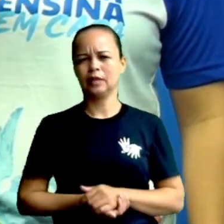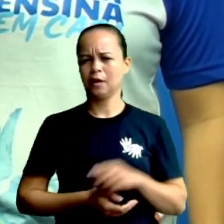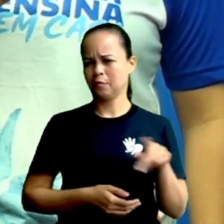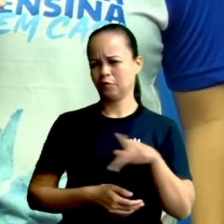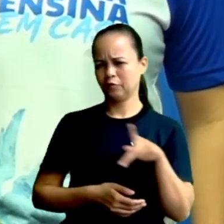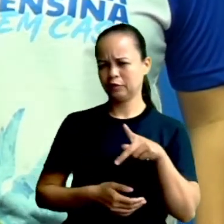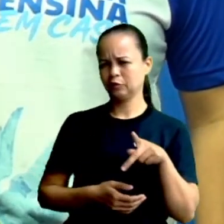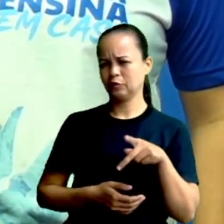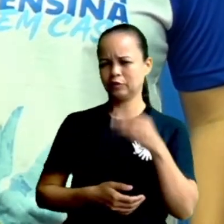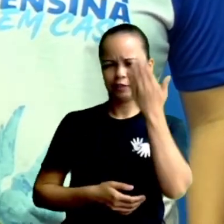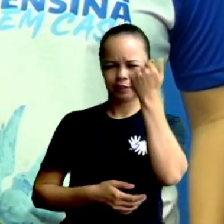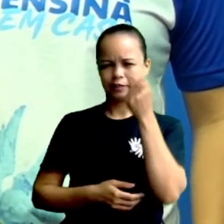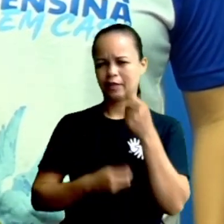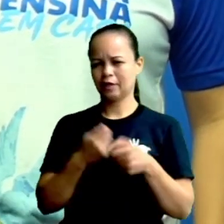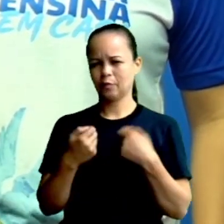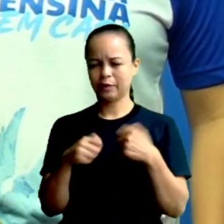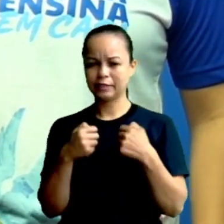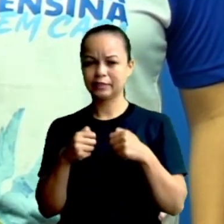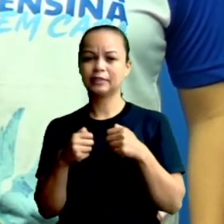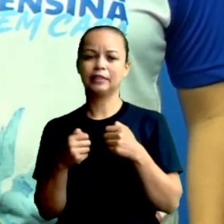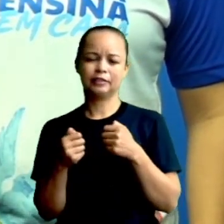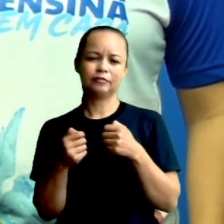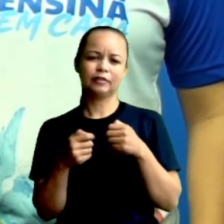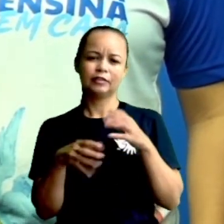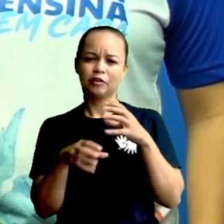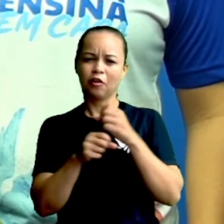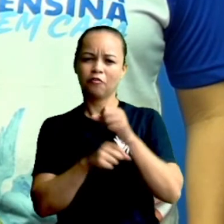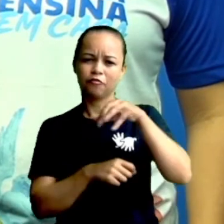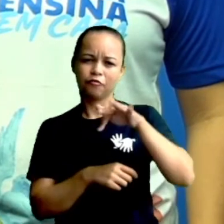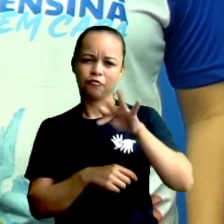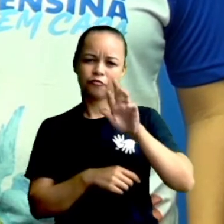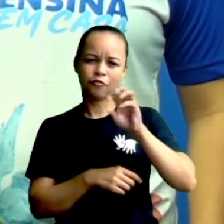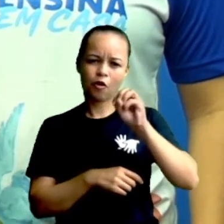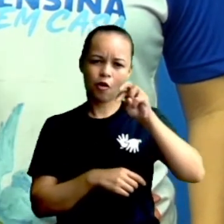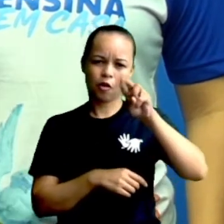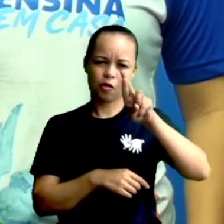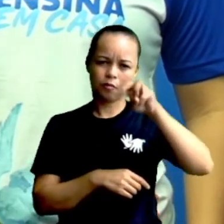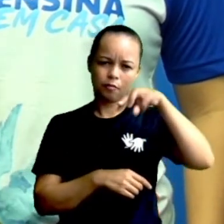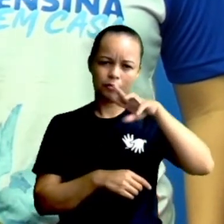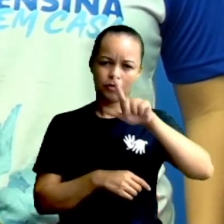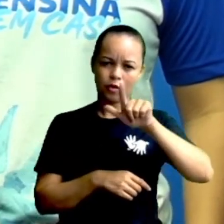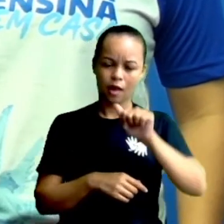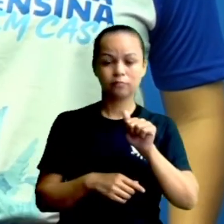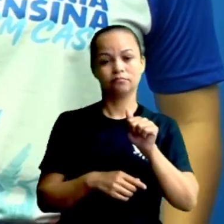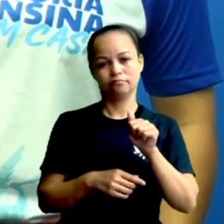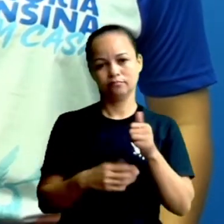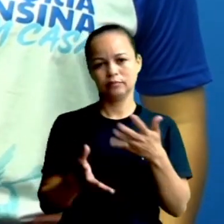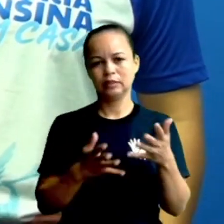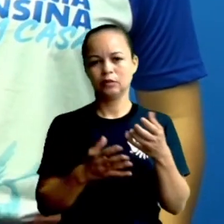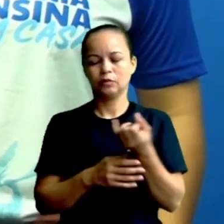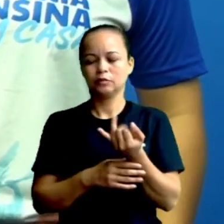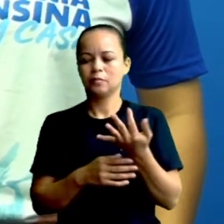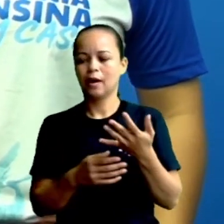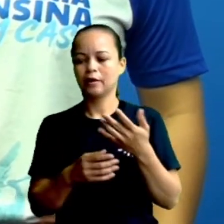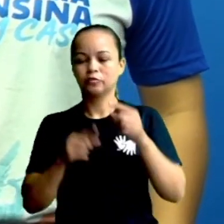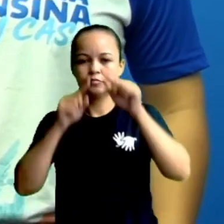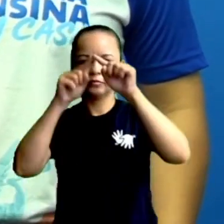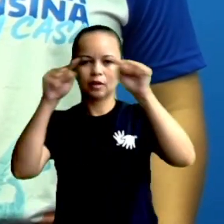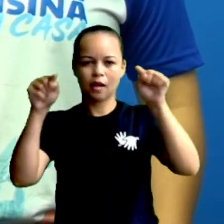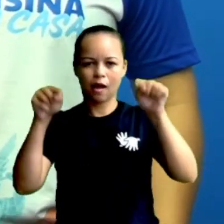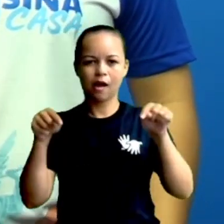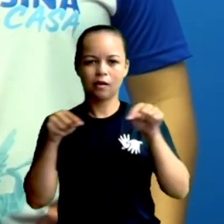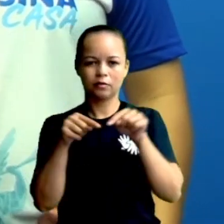preciso de fórmula. Algumas figuras, elas têm mais lados. Então, quanto mais lados a figura